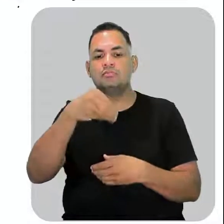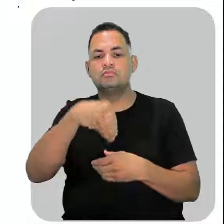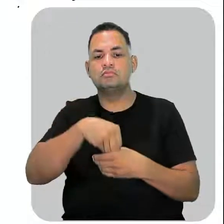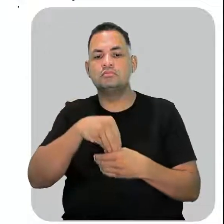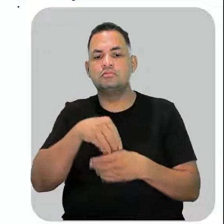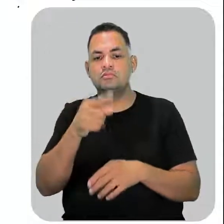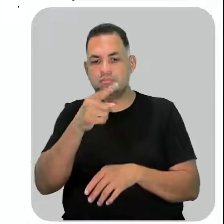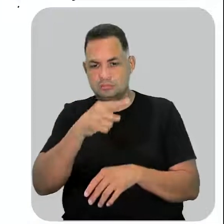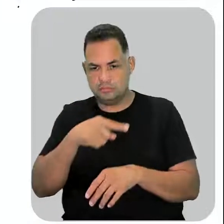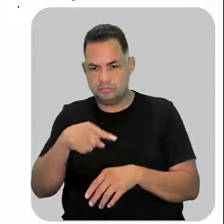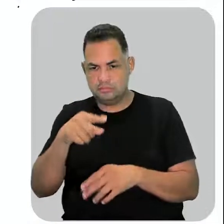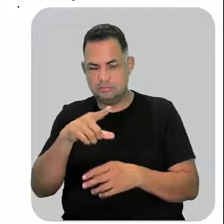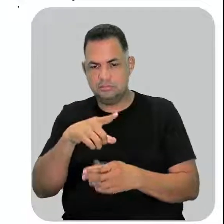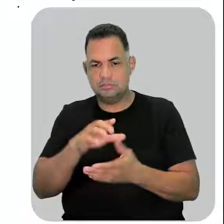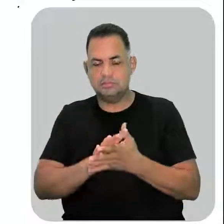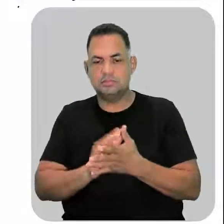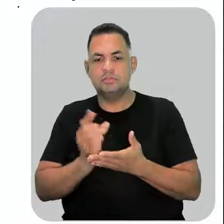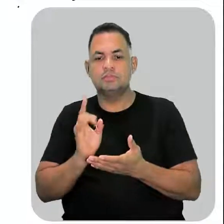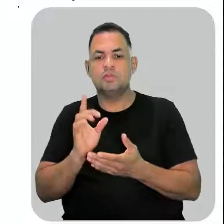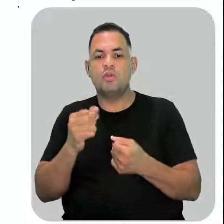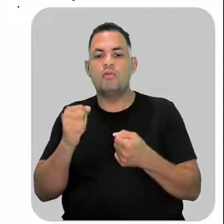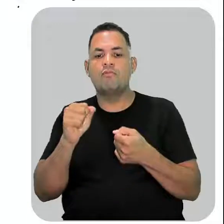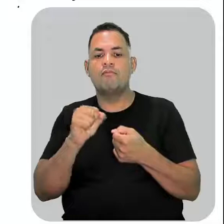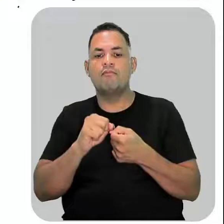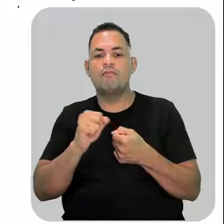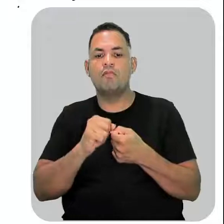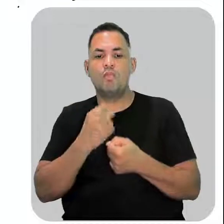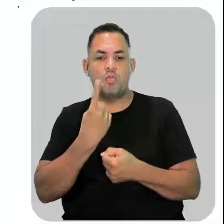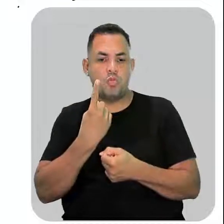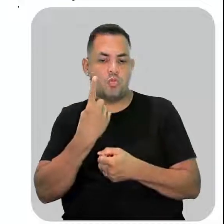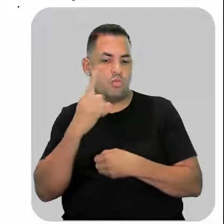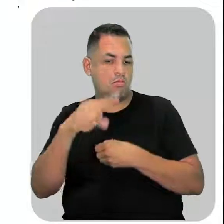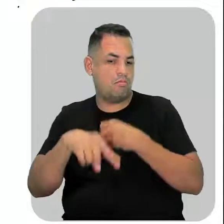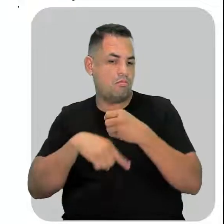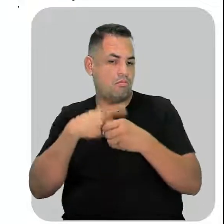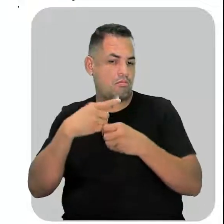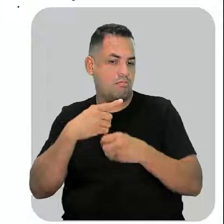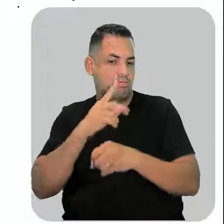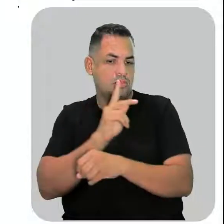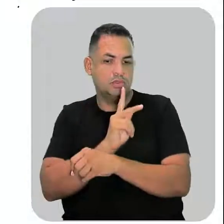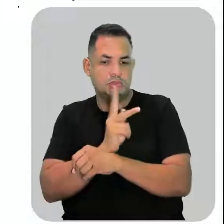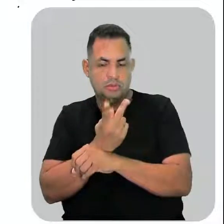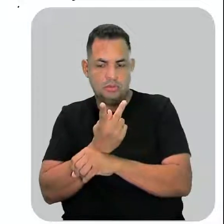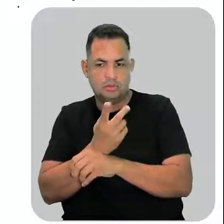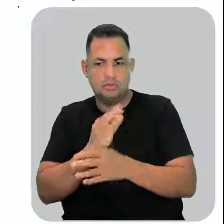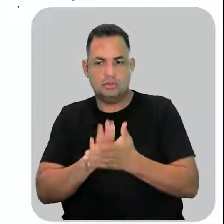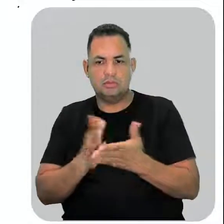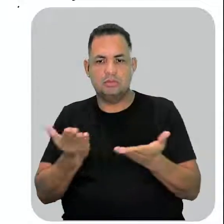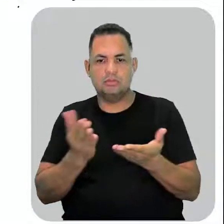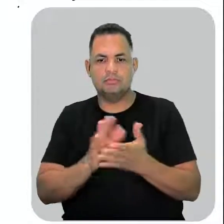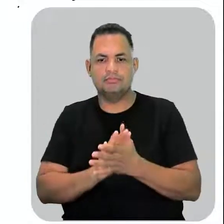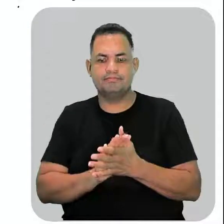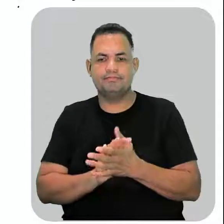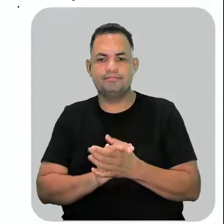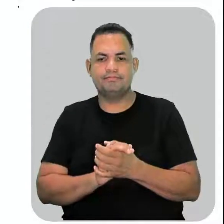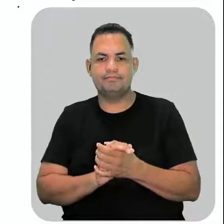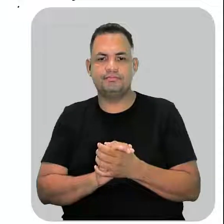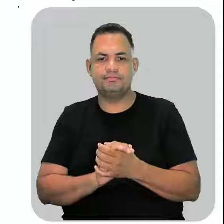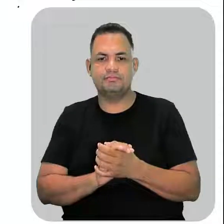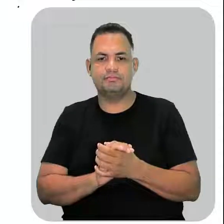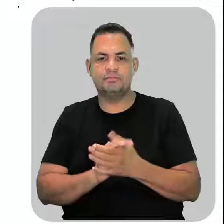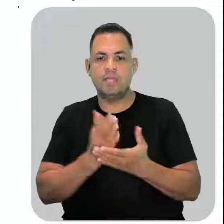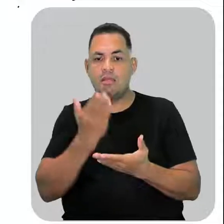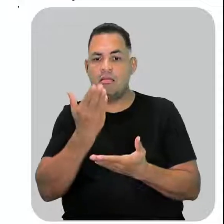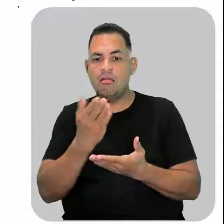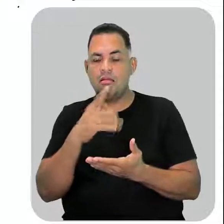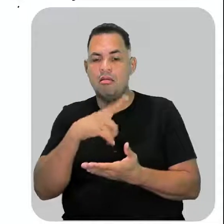anel aromático só faria ligação com um único átomo de hidrogênio, com exceção nas